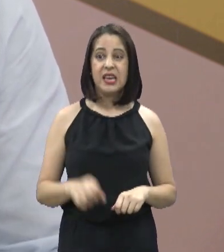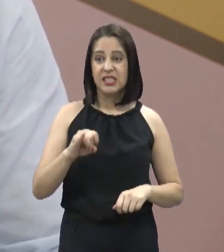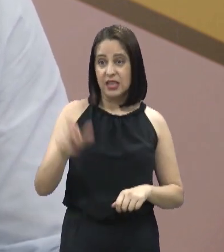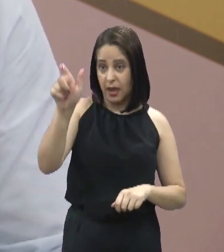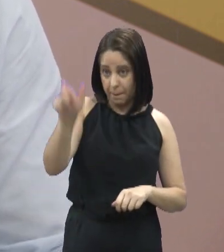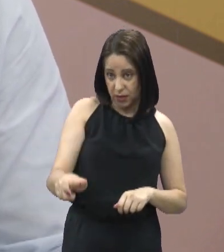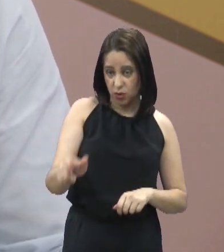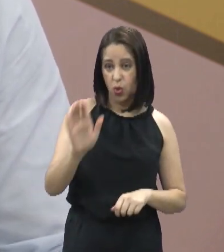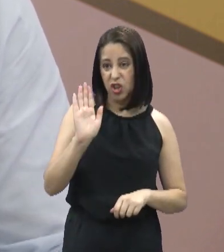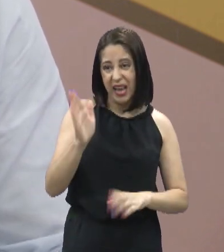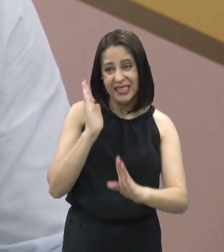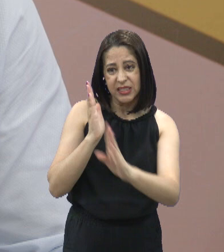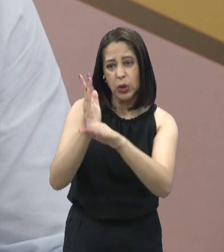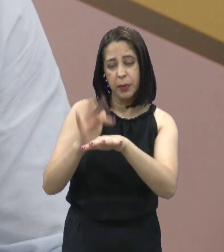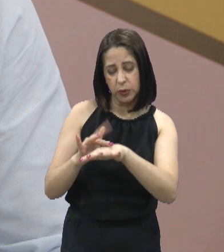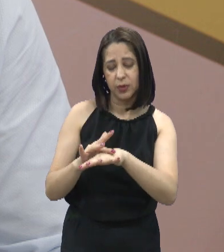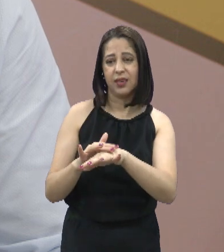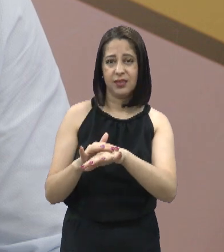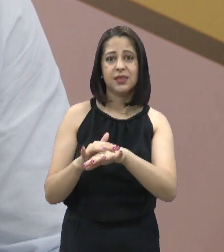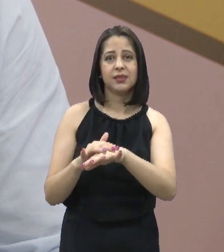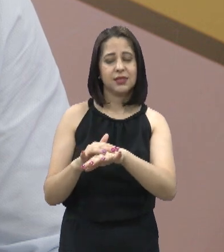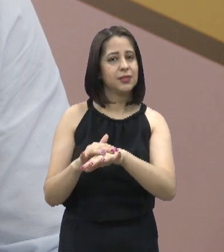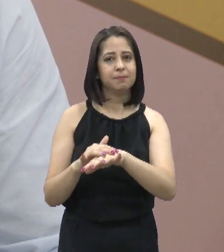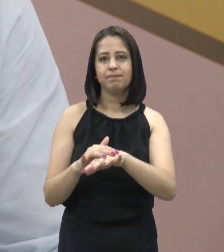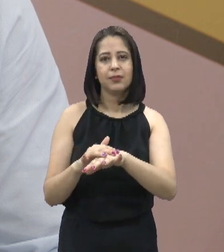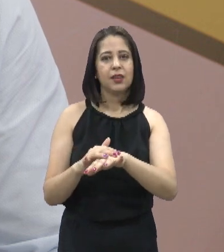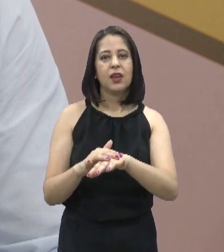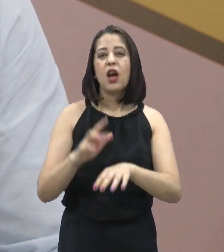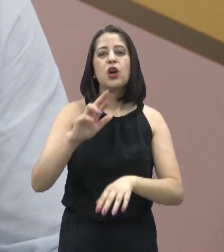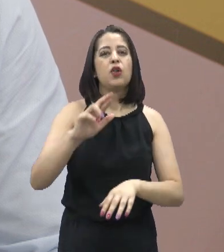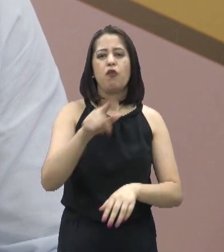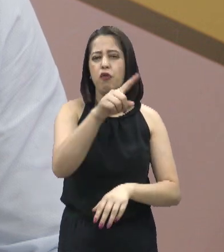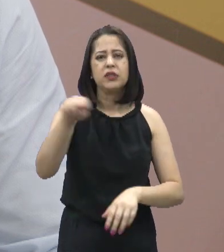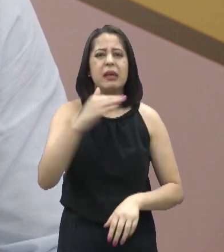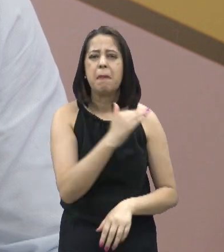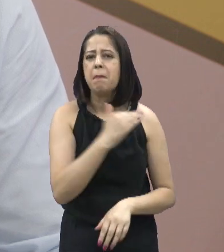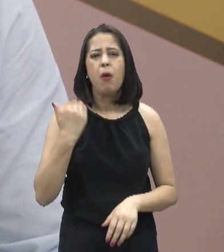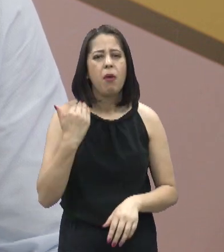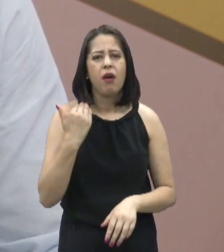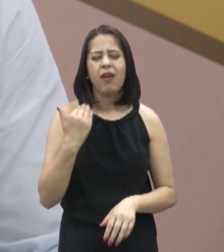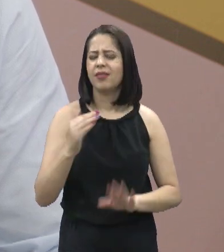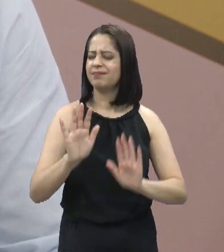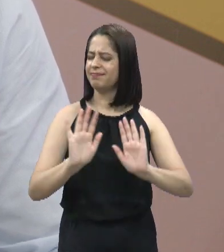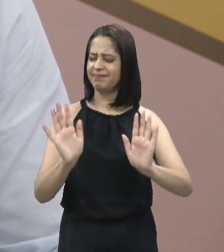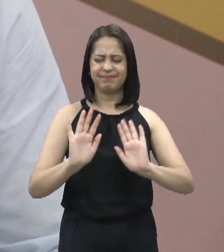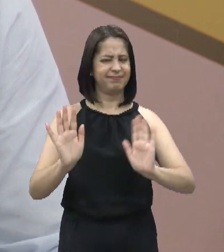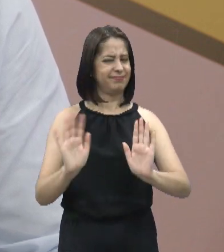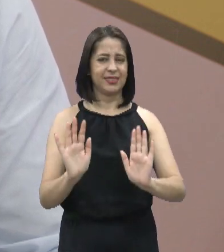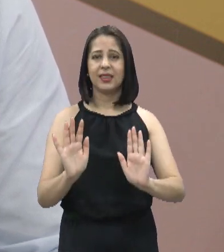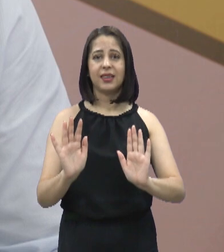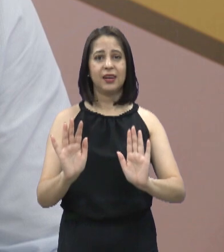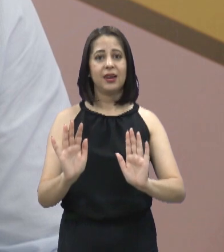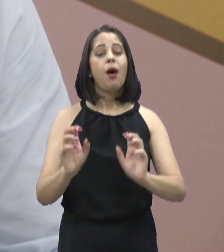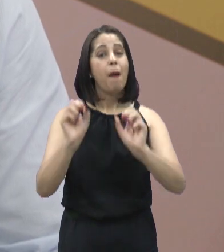o diagnóstico, saiba que isso não é uma sentença fatal, é algo que